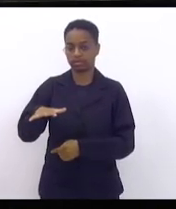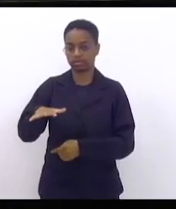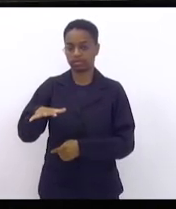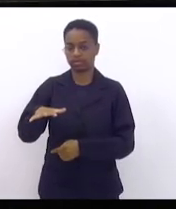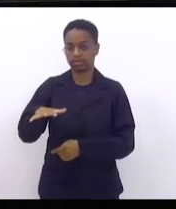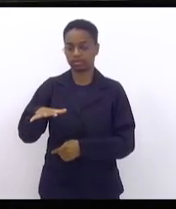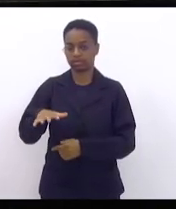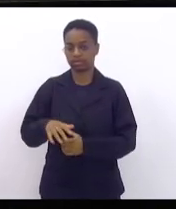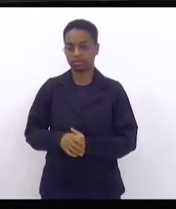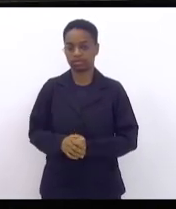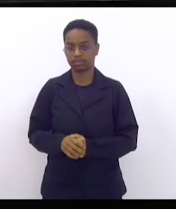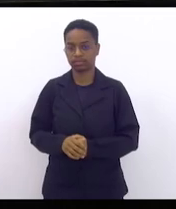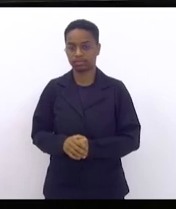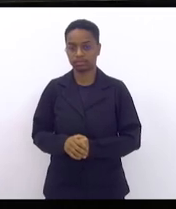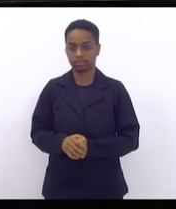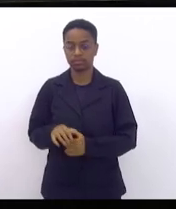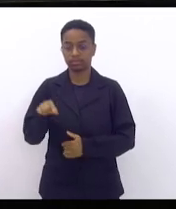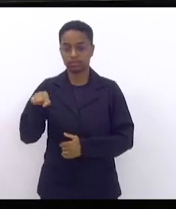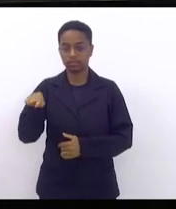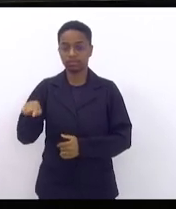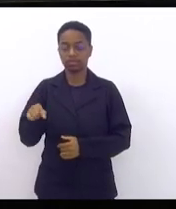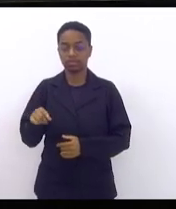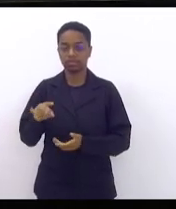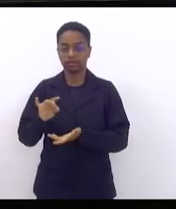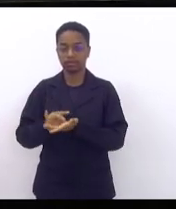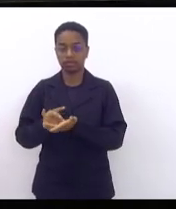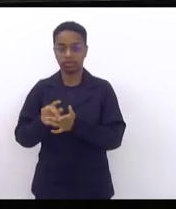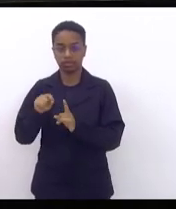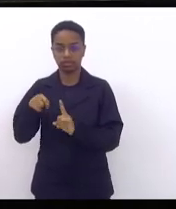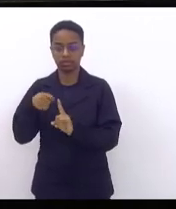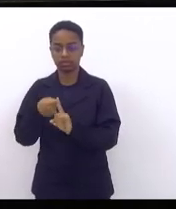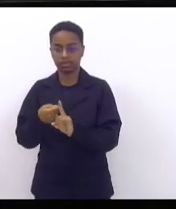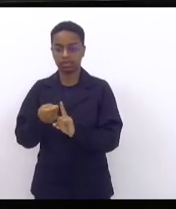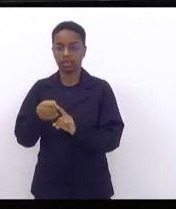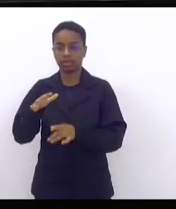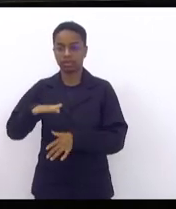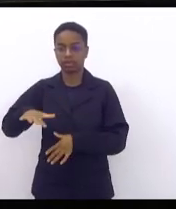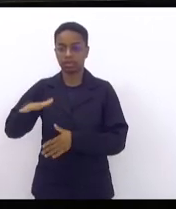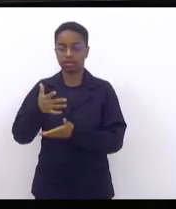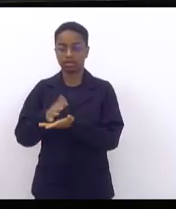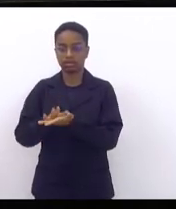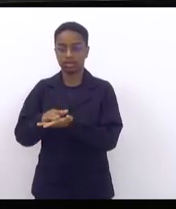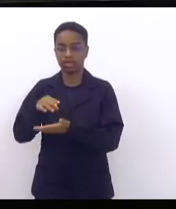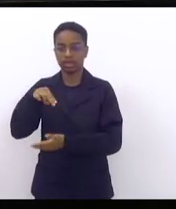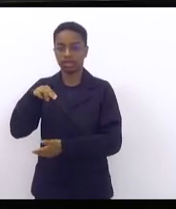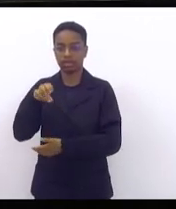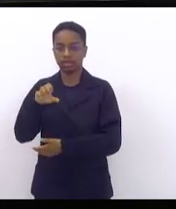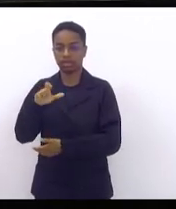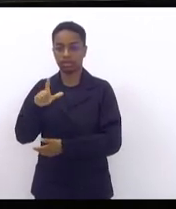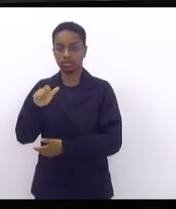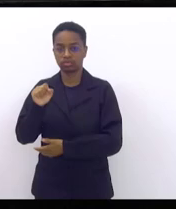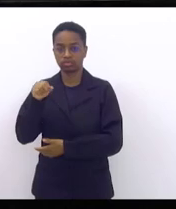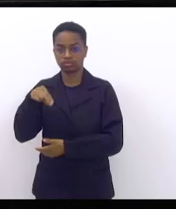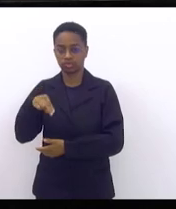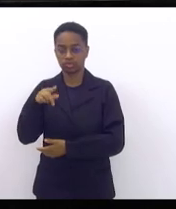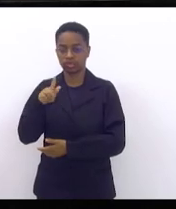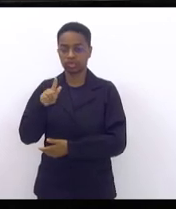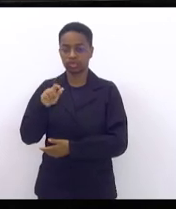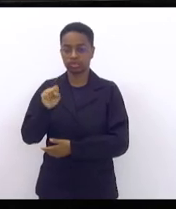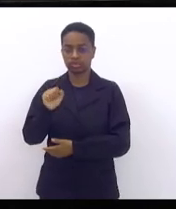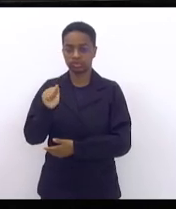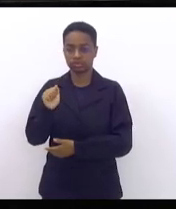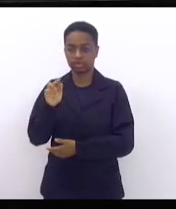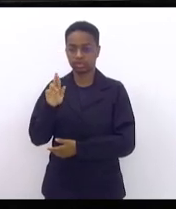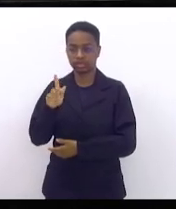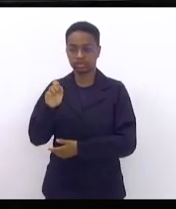classificado efetivamente denominado Terreirão do Samba Nelson Sargento localizado